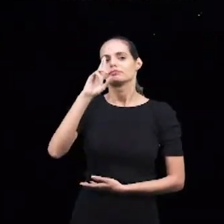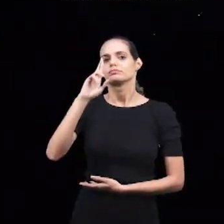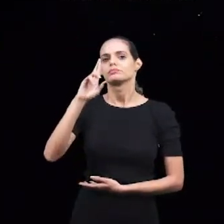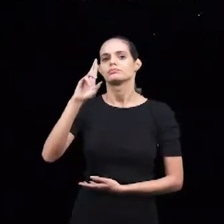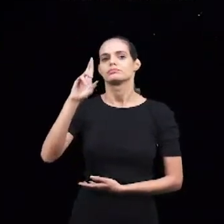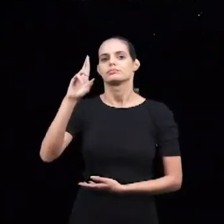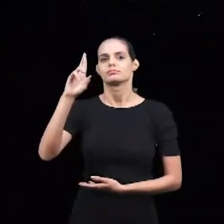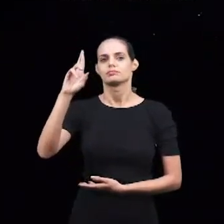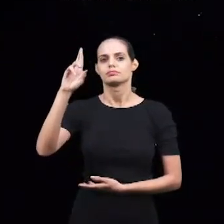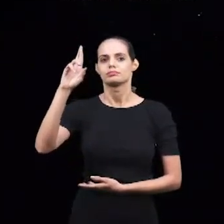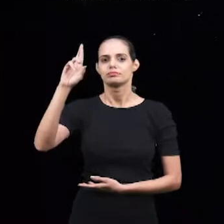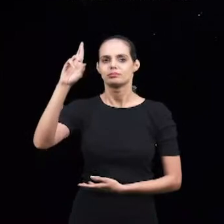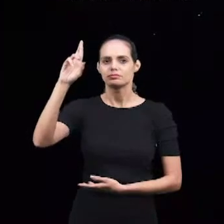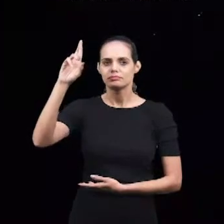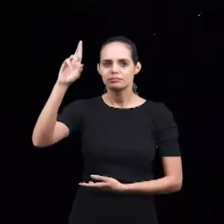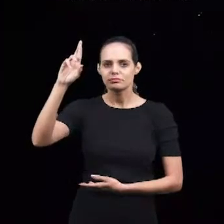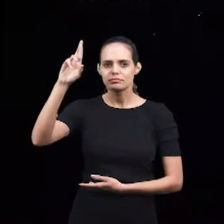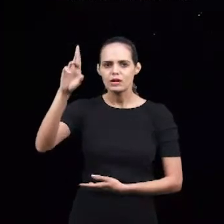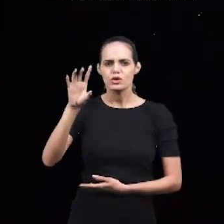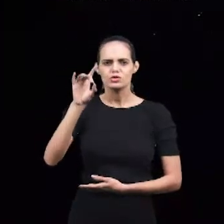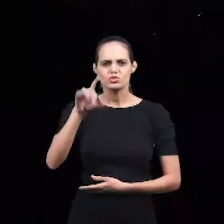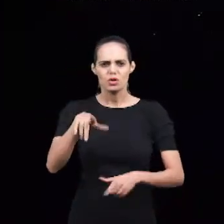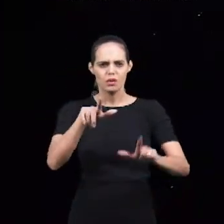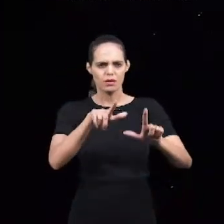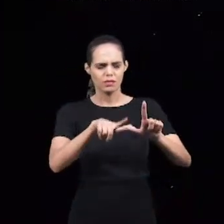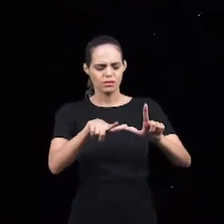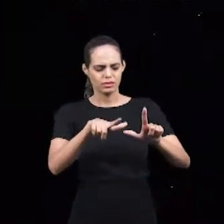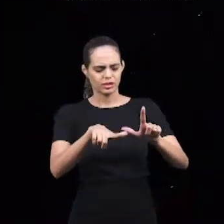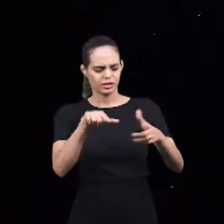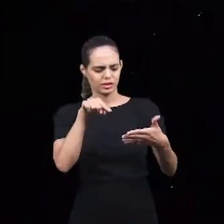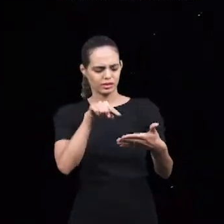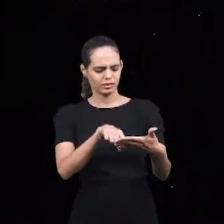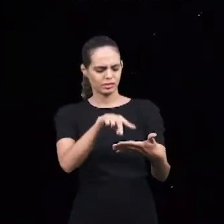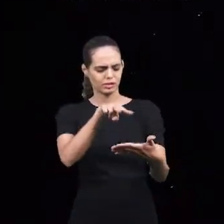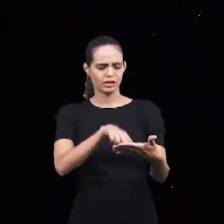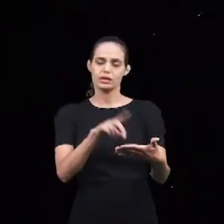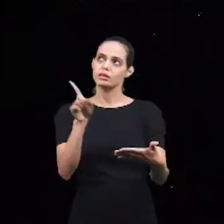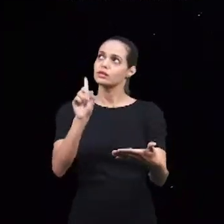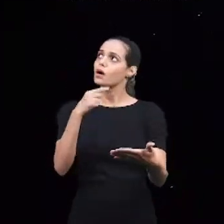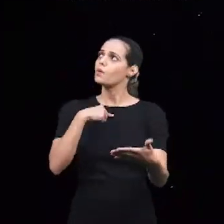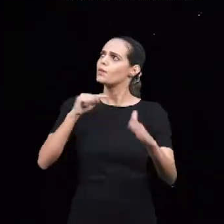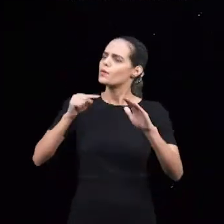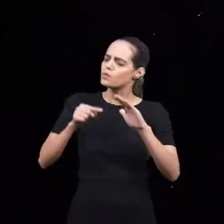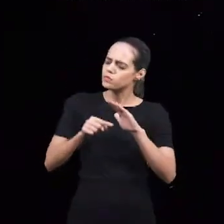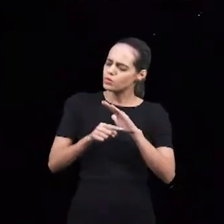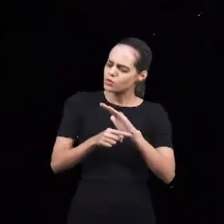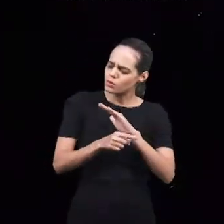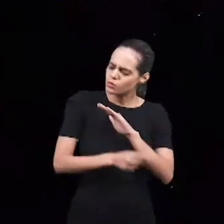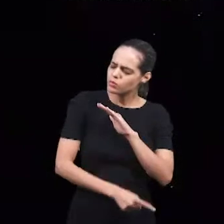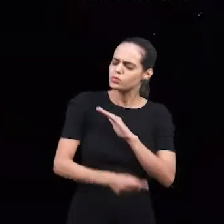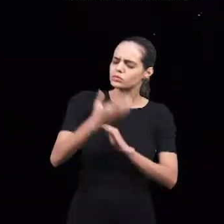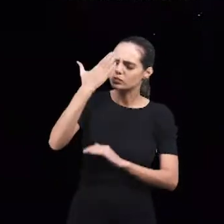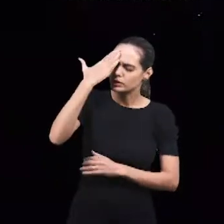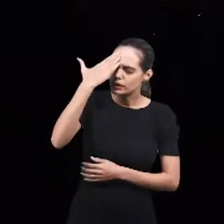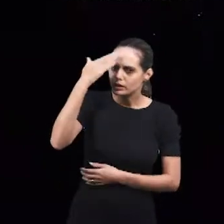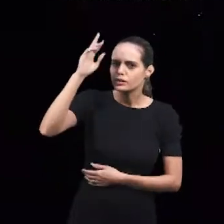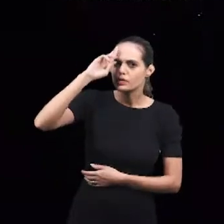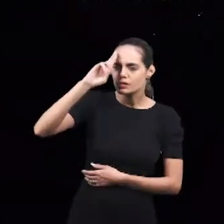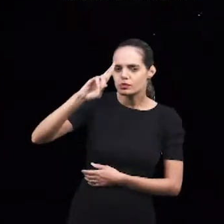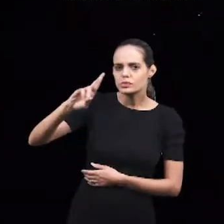ver. Da mera letra além a ti,